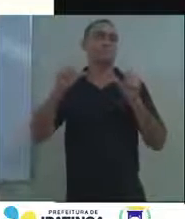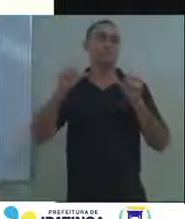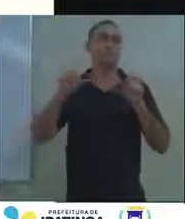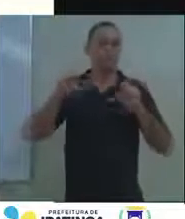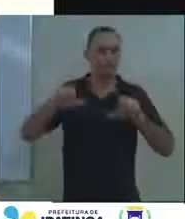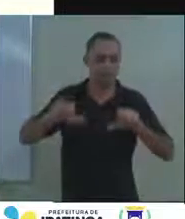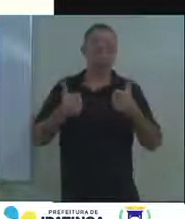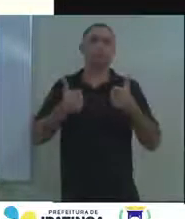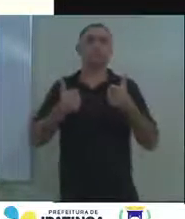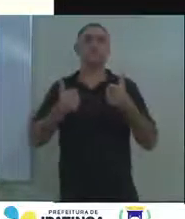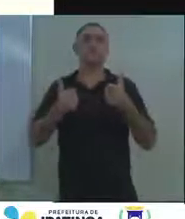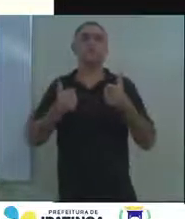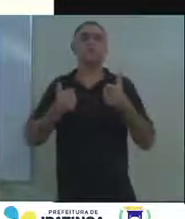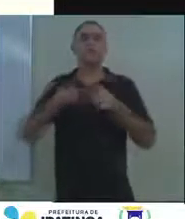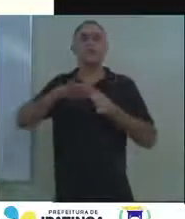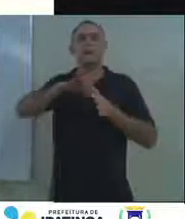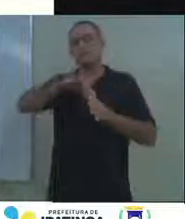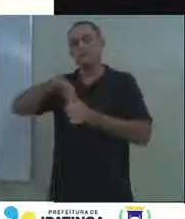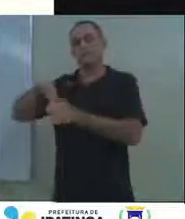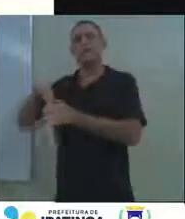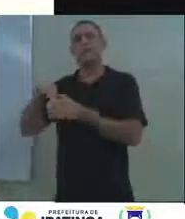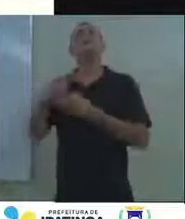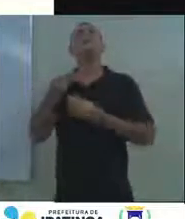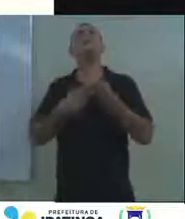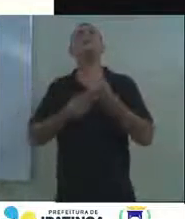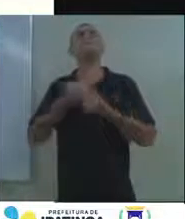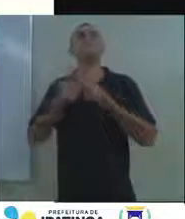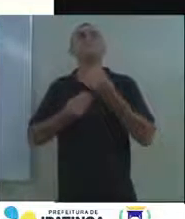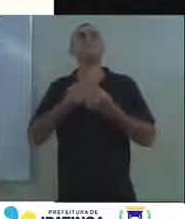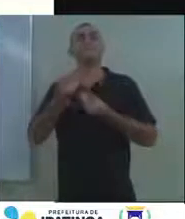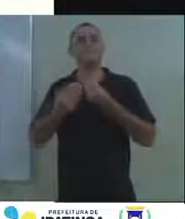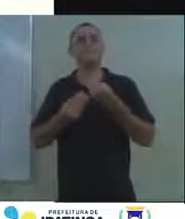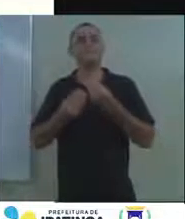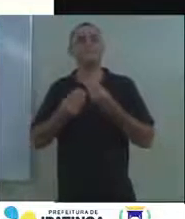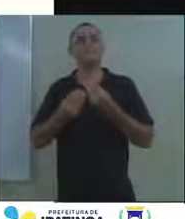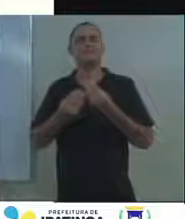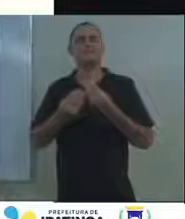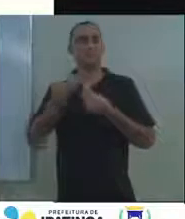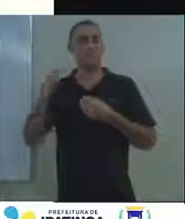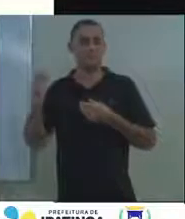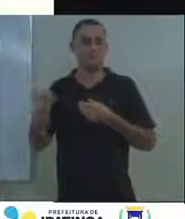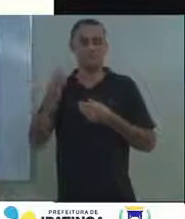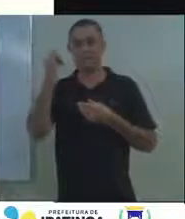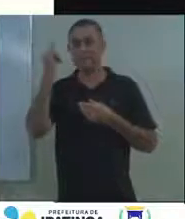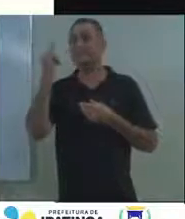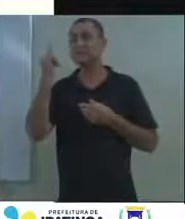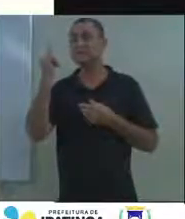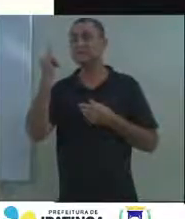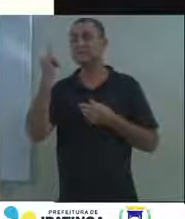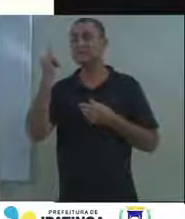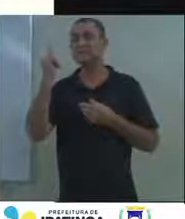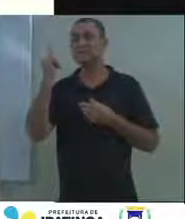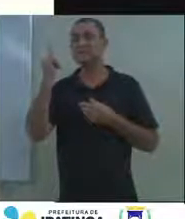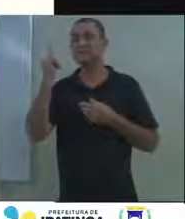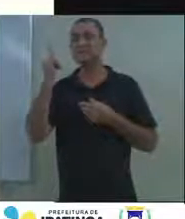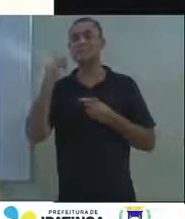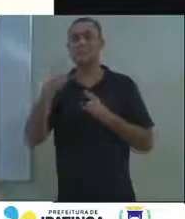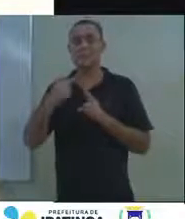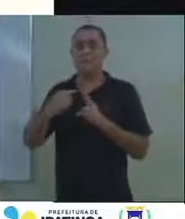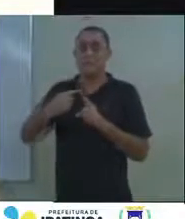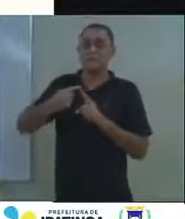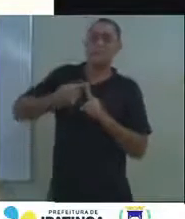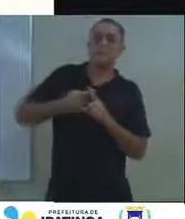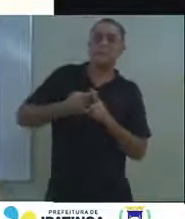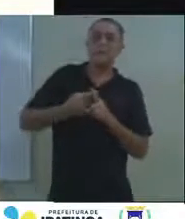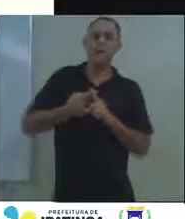mundo. Agora, como que eu vou fazer isso? Né? É isso que é o X da questão. Então,